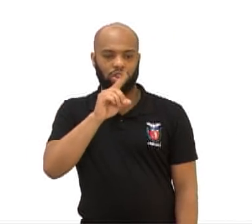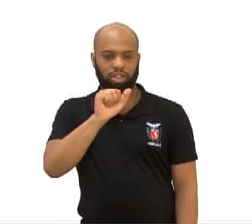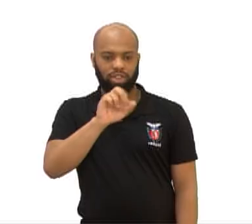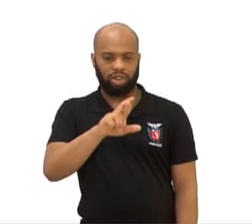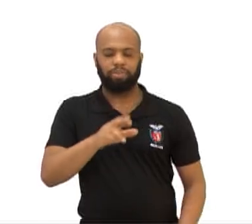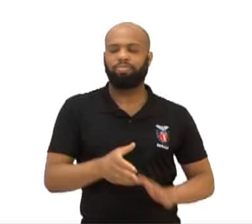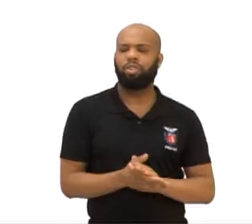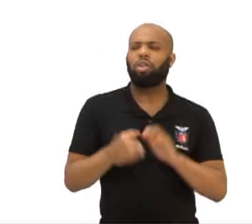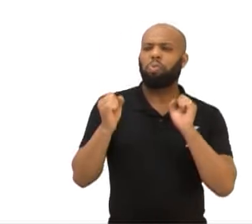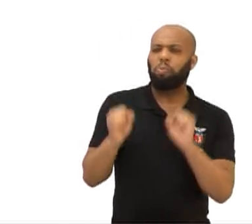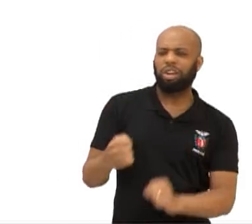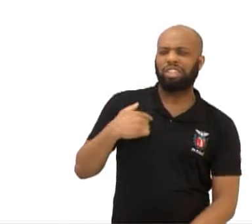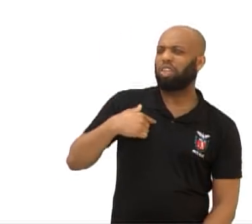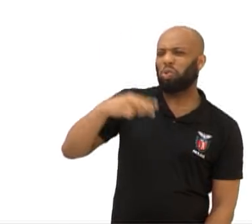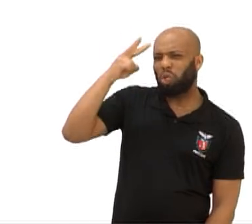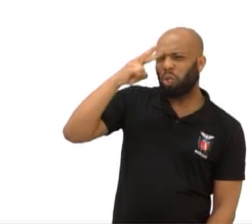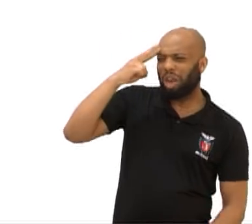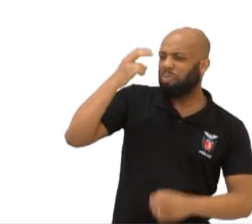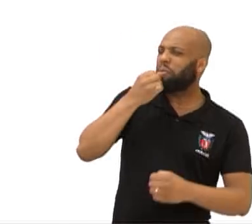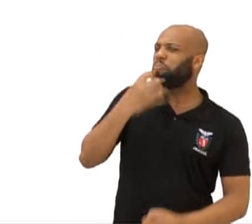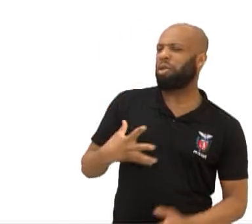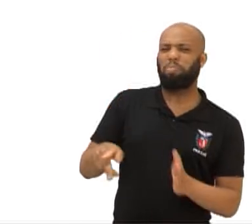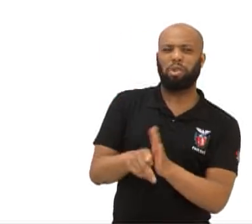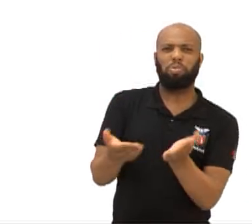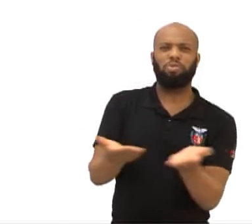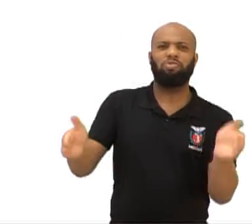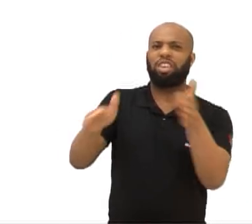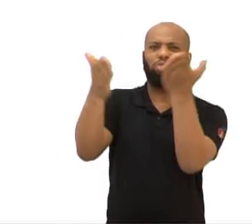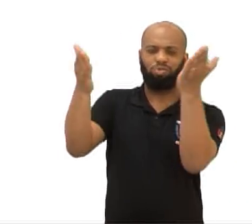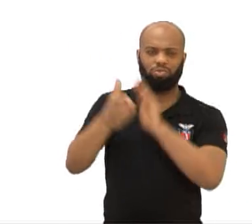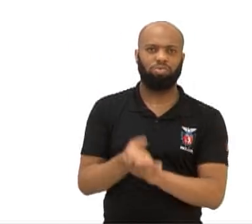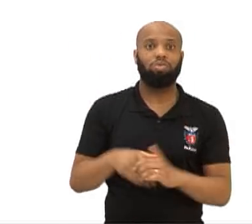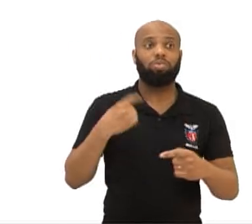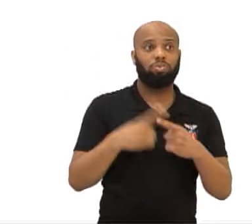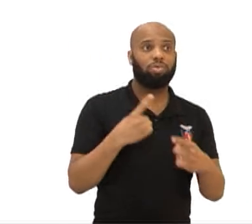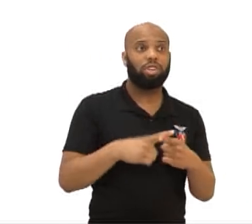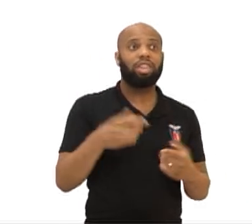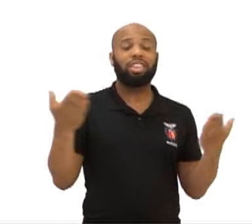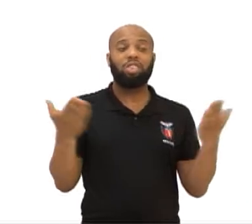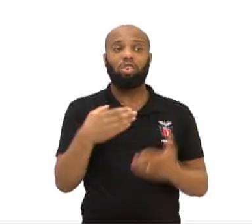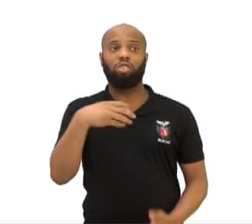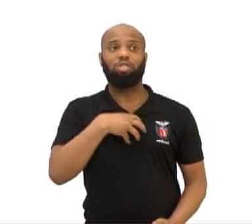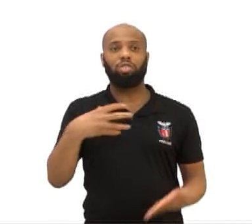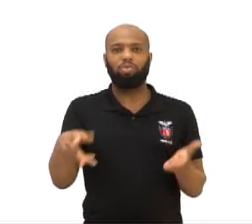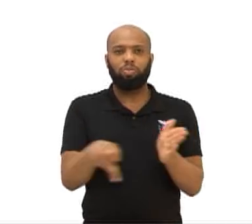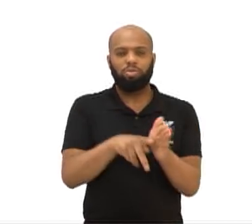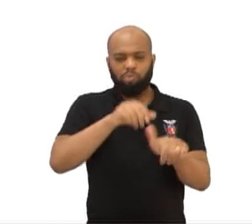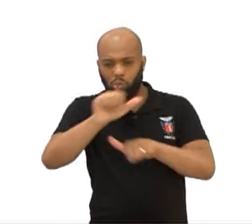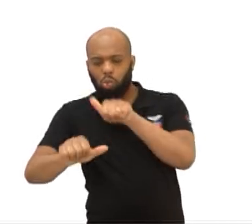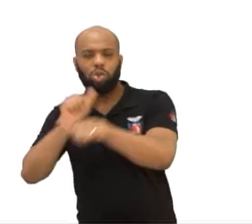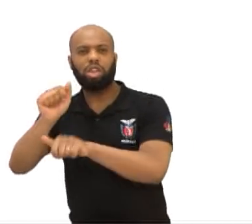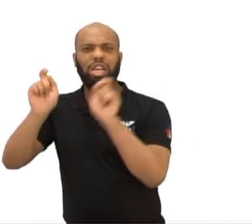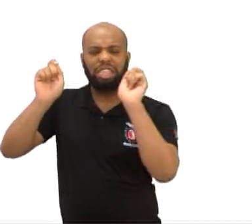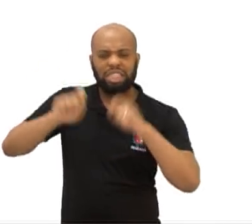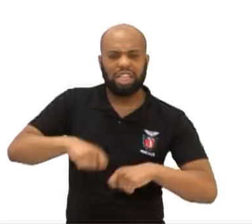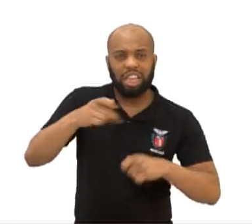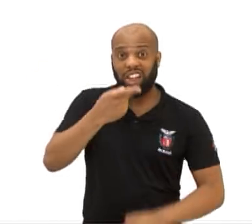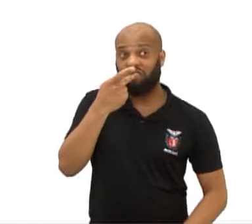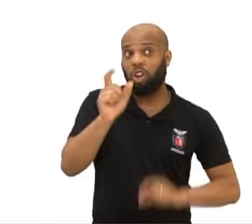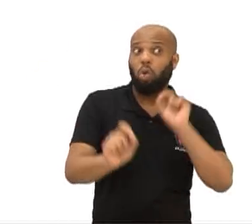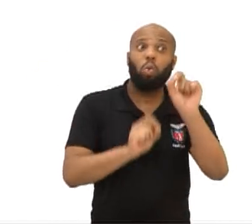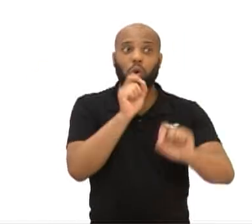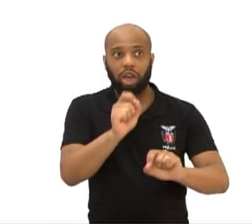me recorde bem do vaso. Com relação à sua transitividade, é possível